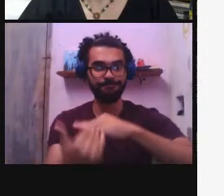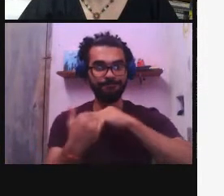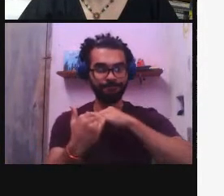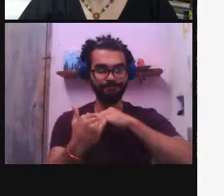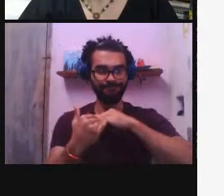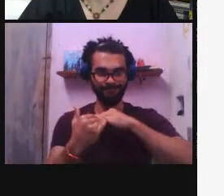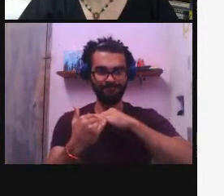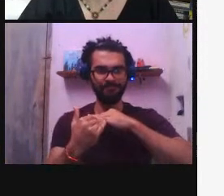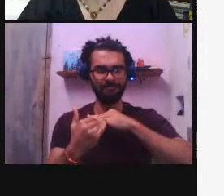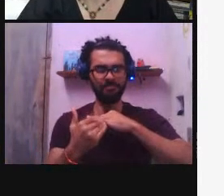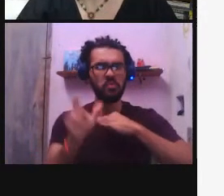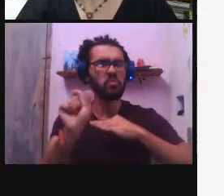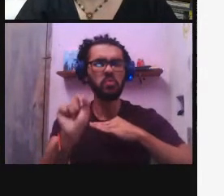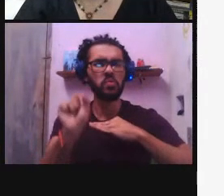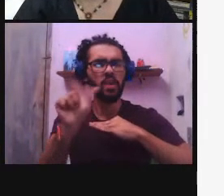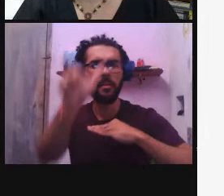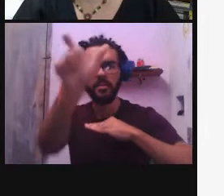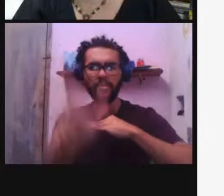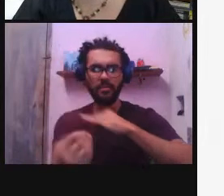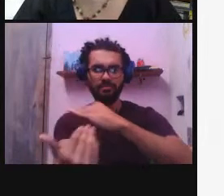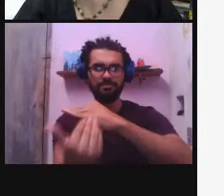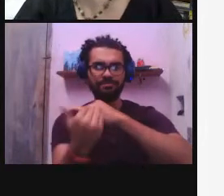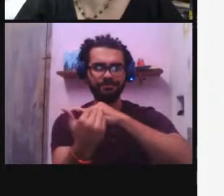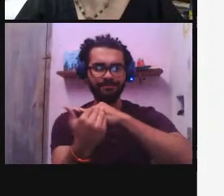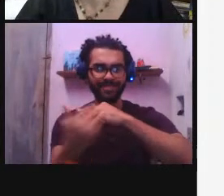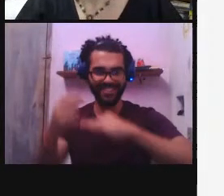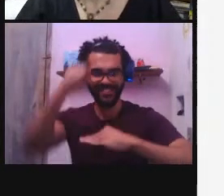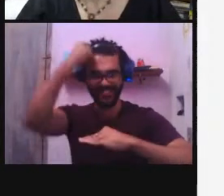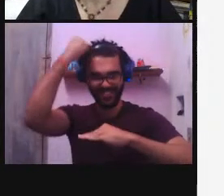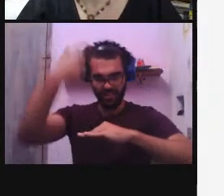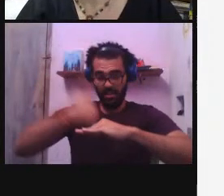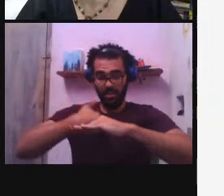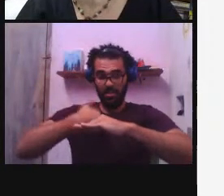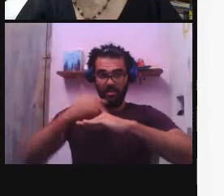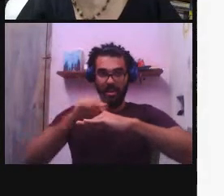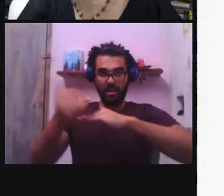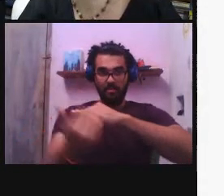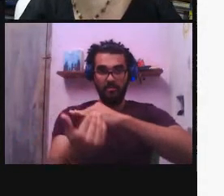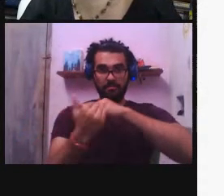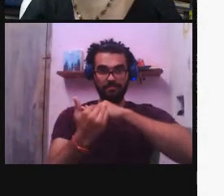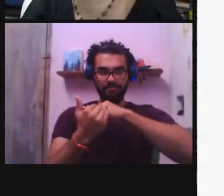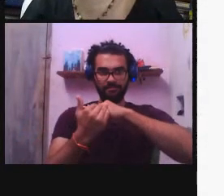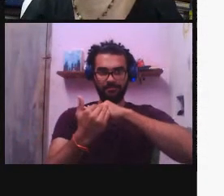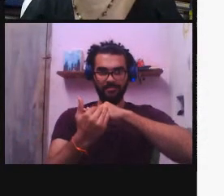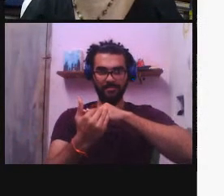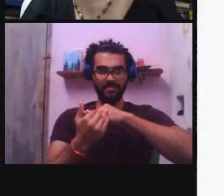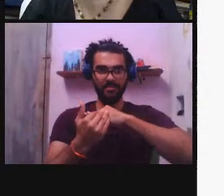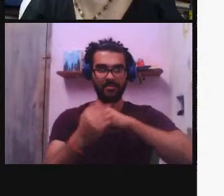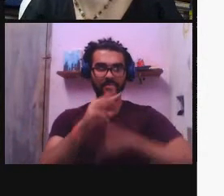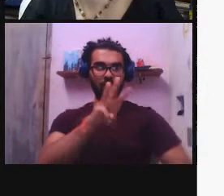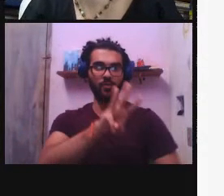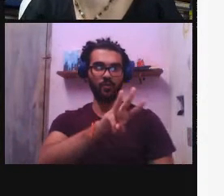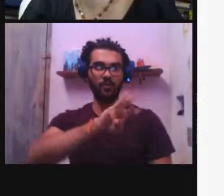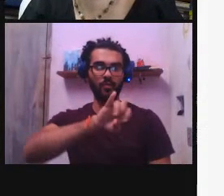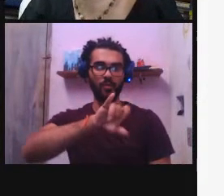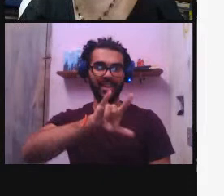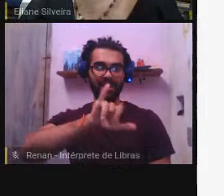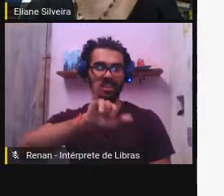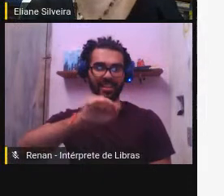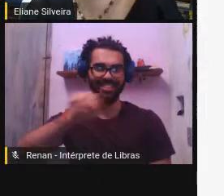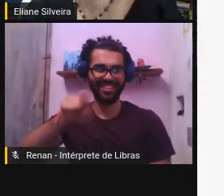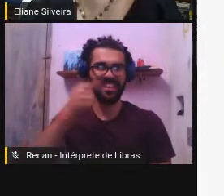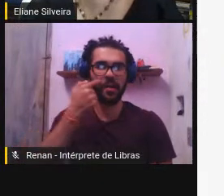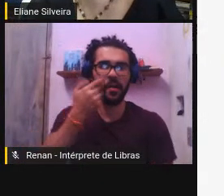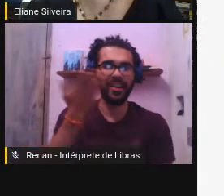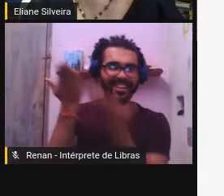é o interlocutor do Sossir? É o Wilhelm August Stryber. Eu coloquei o nome